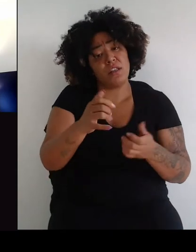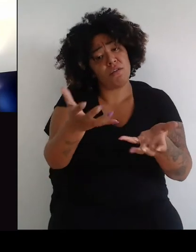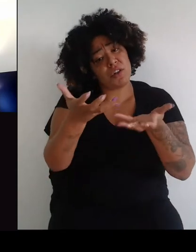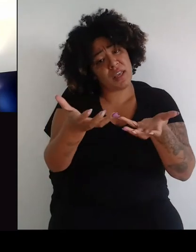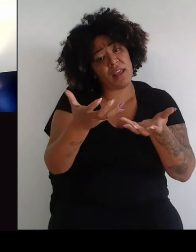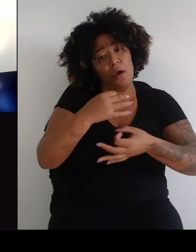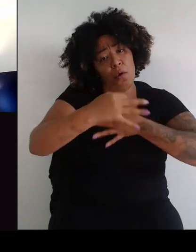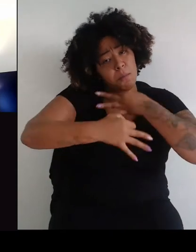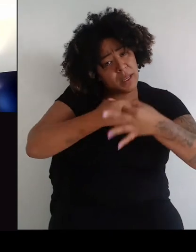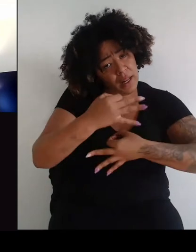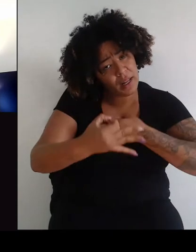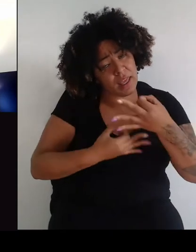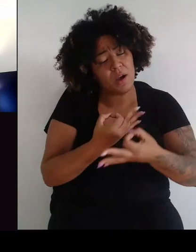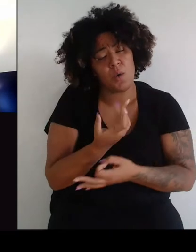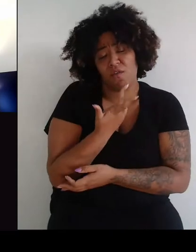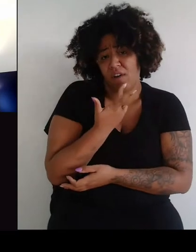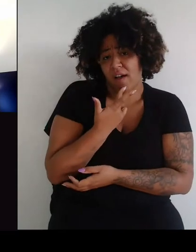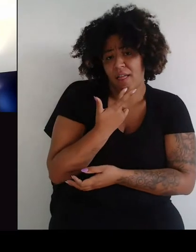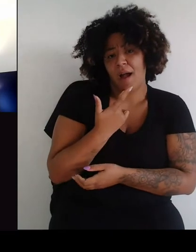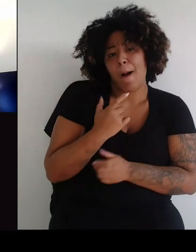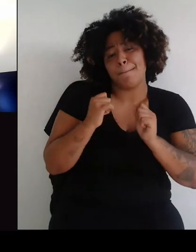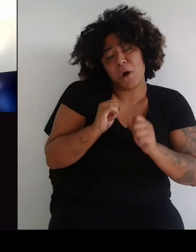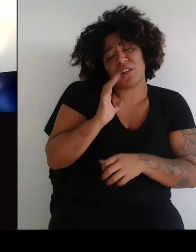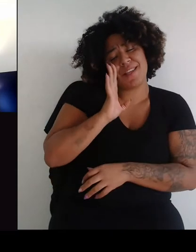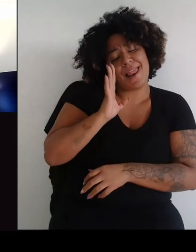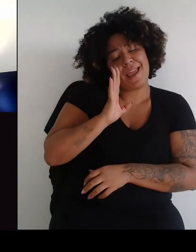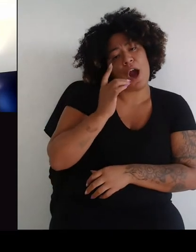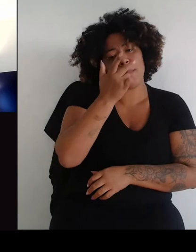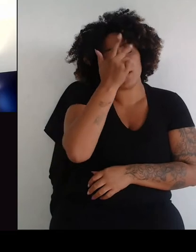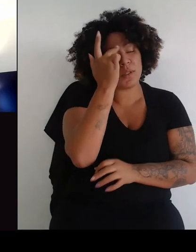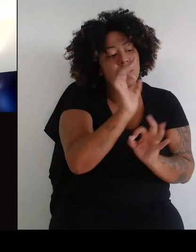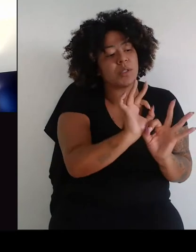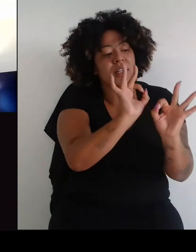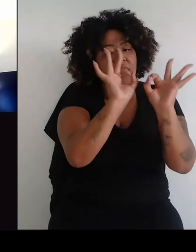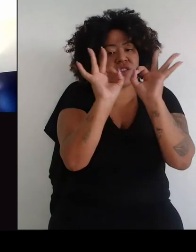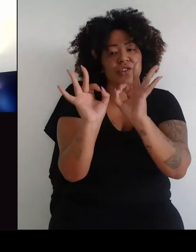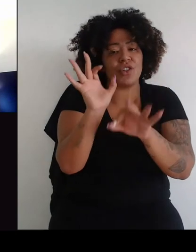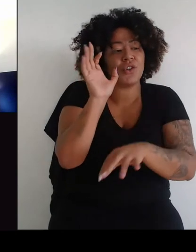impressões prévias Quem quer começar Dominique